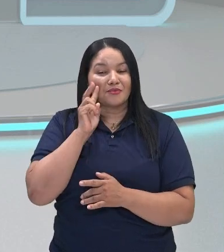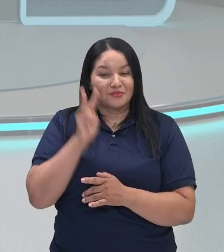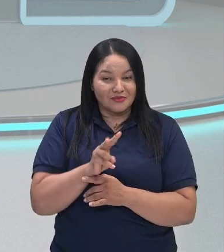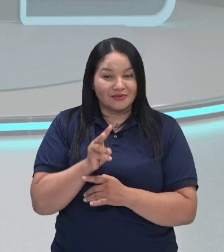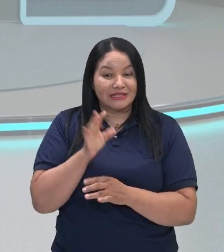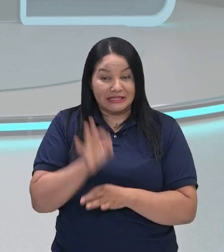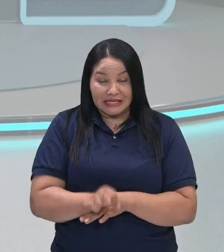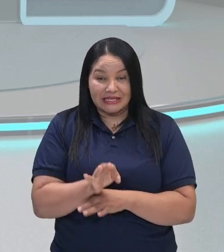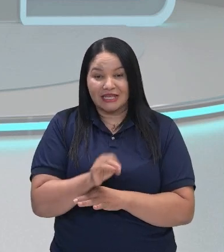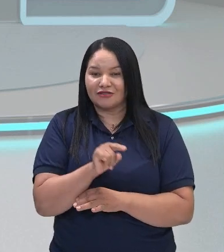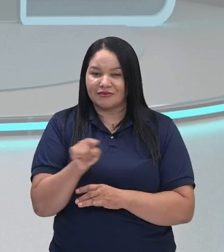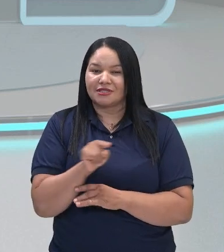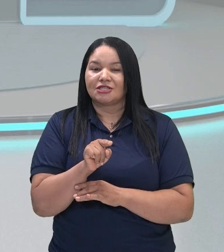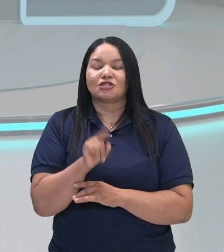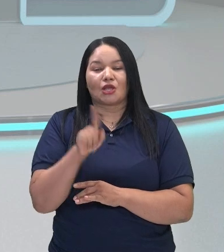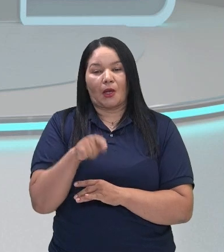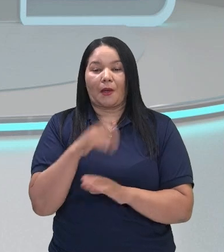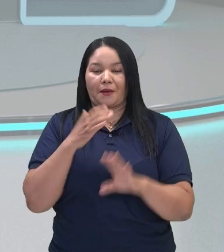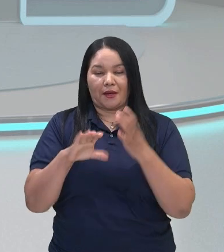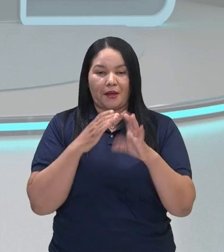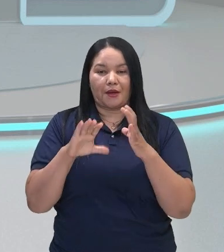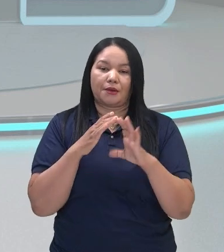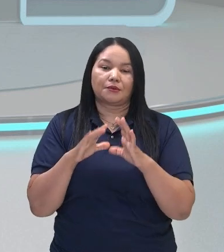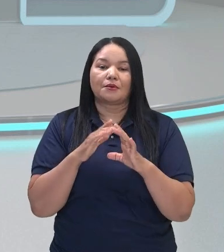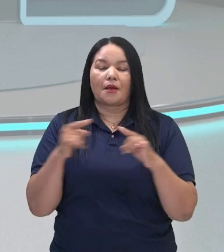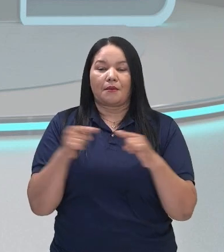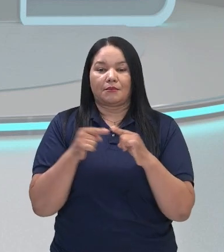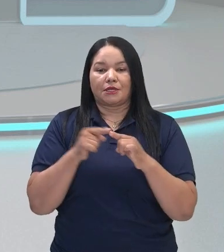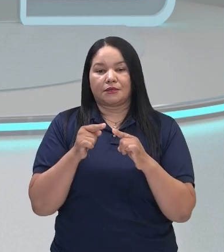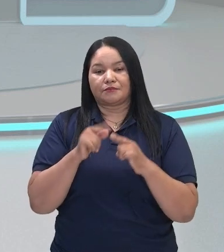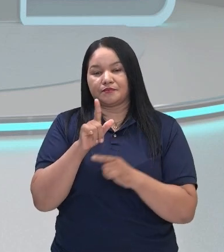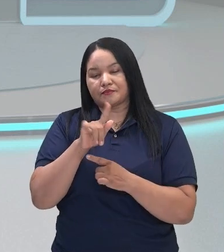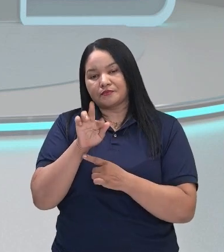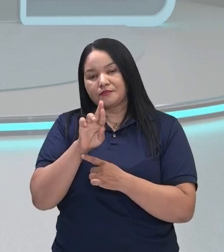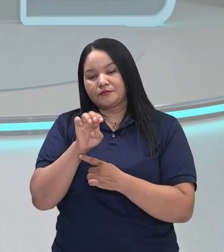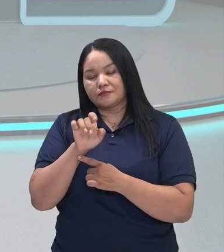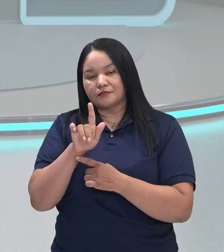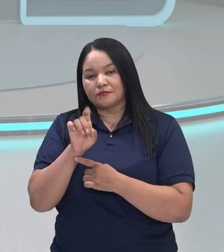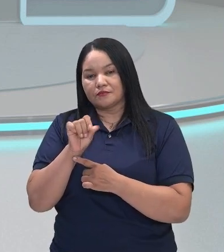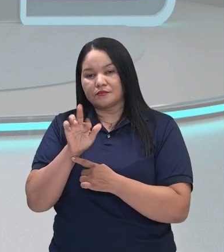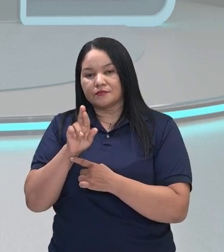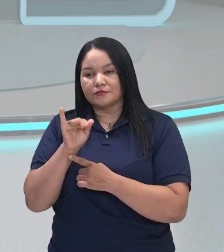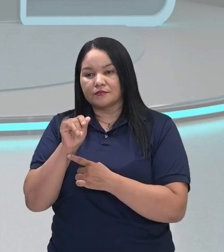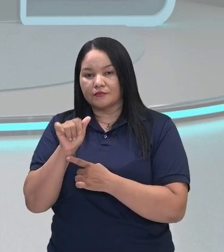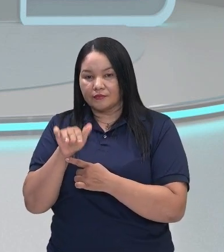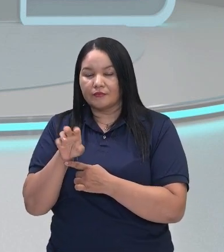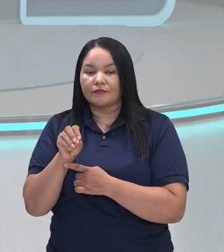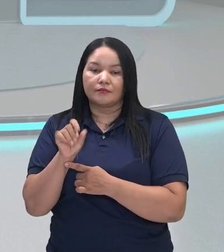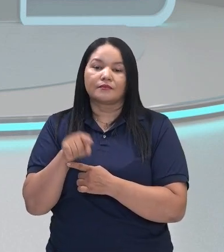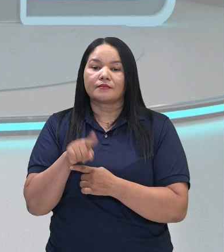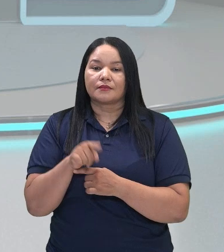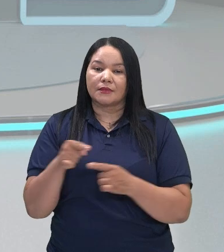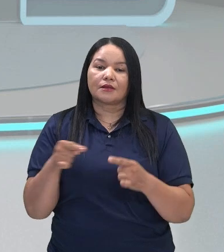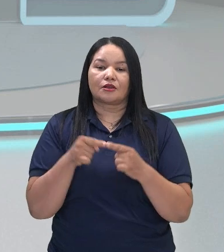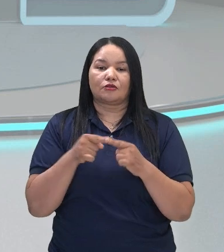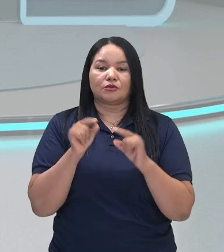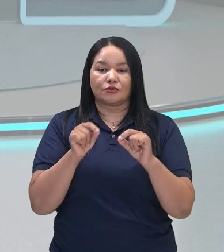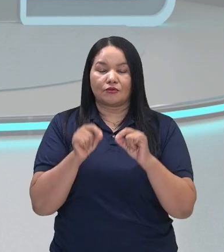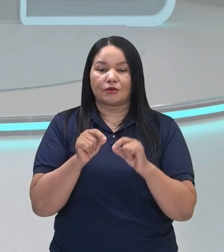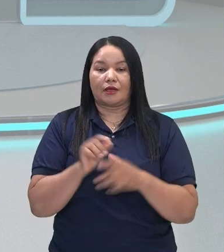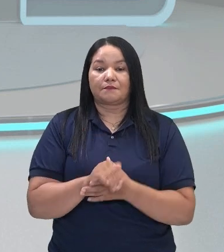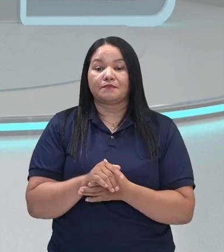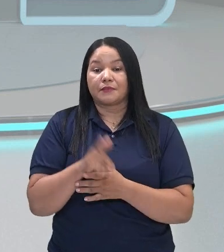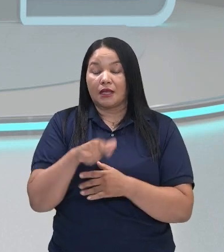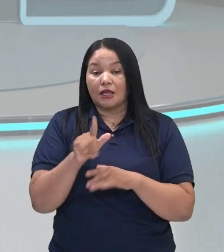pode ser um canto gregoriano. Então, somente esse tipo de prática musical pode ser utilizada na liturgia católica,